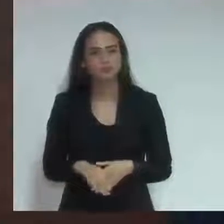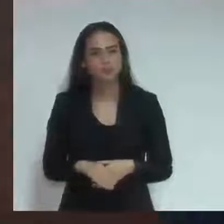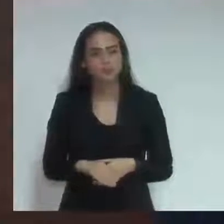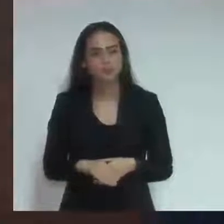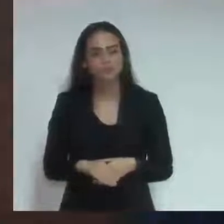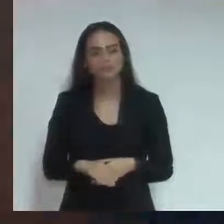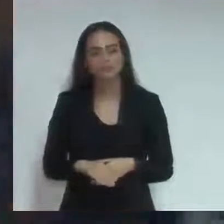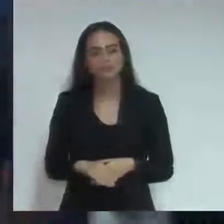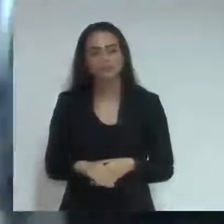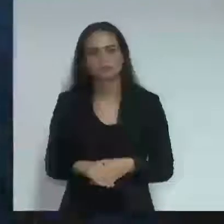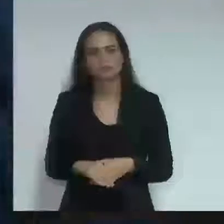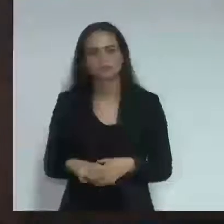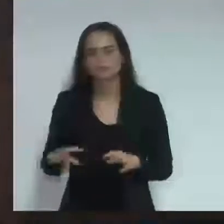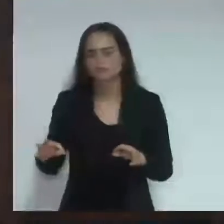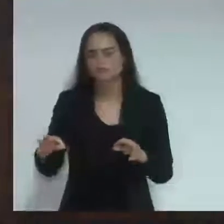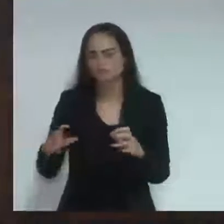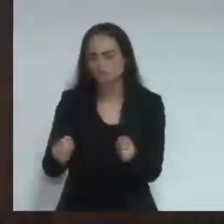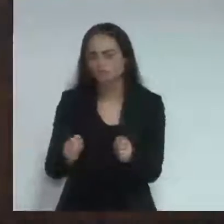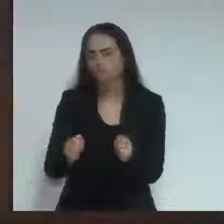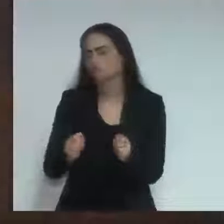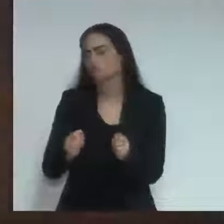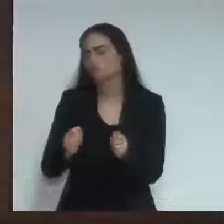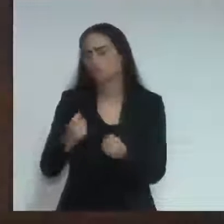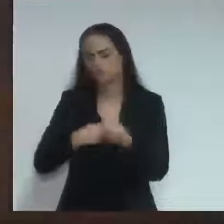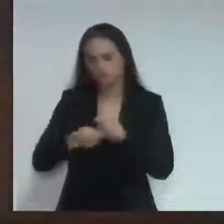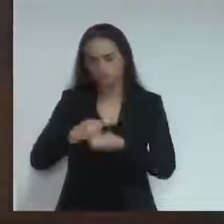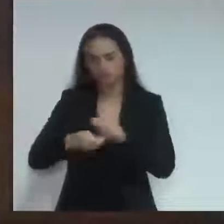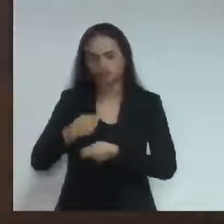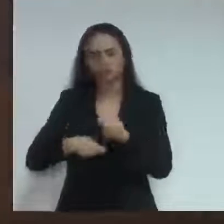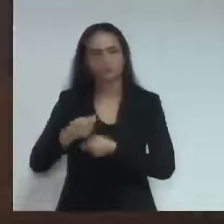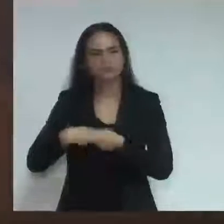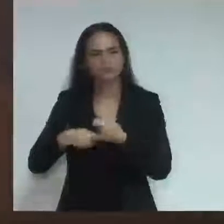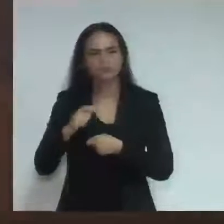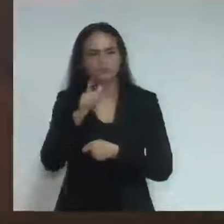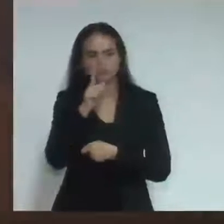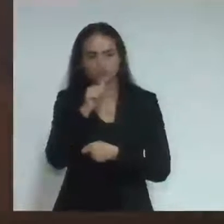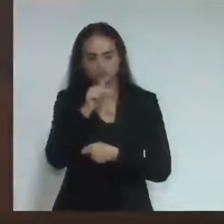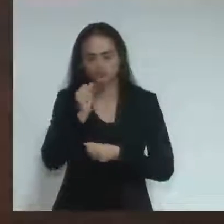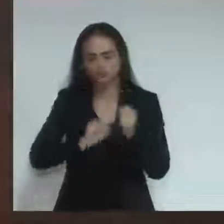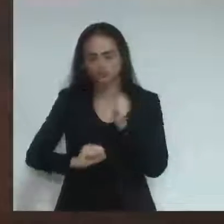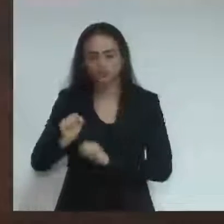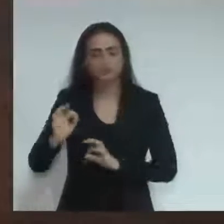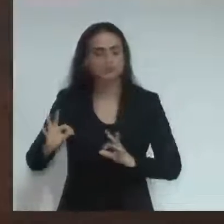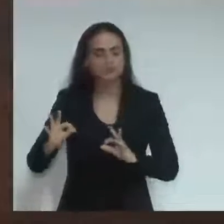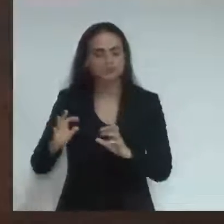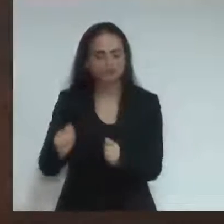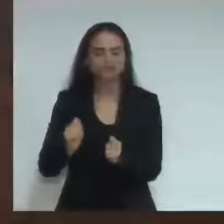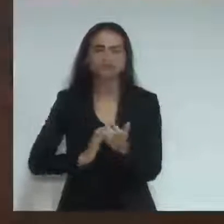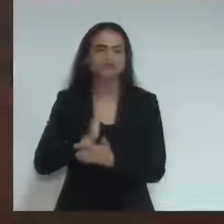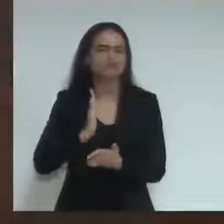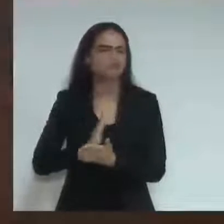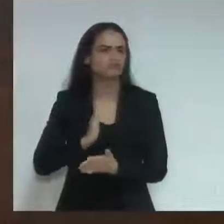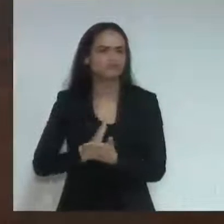todas as minhas contas da Sanebave foram aprovadas. Todas, sem